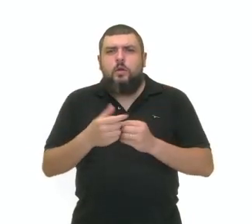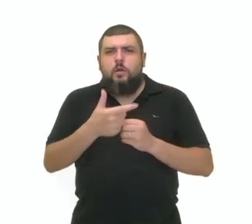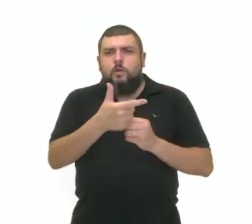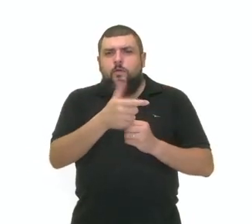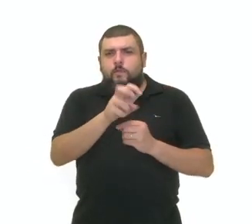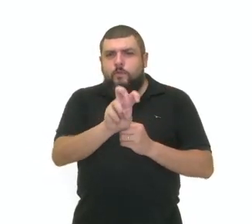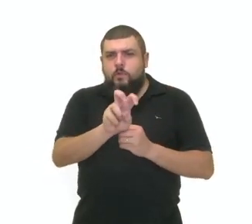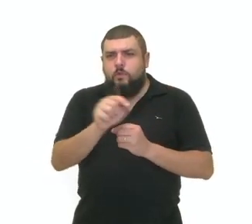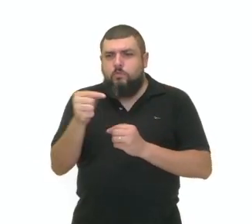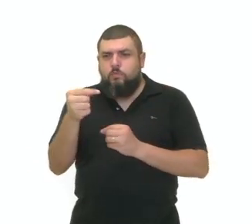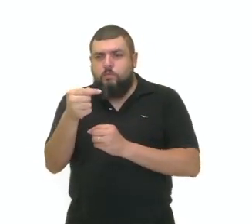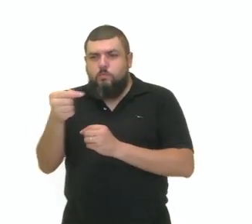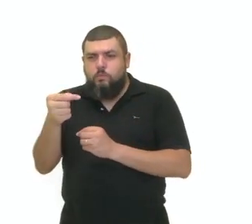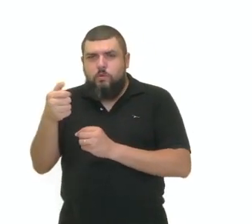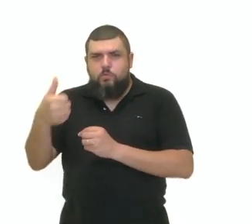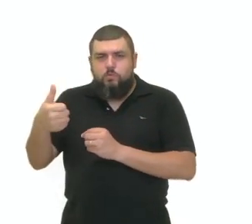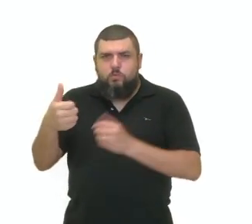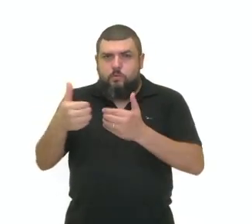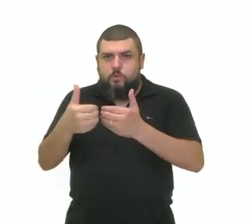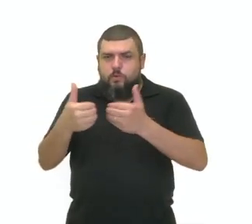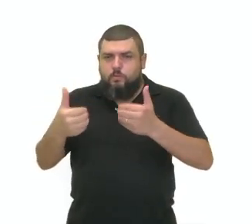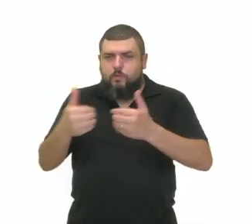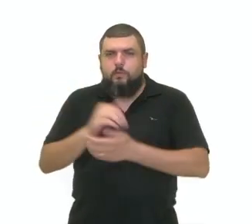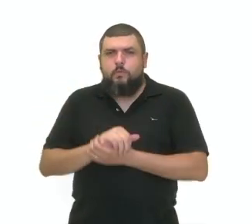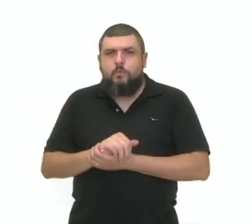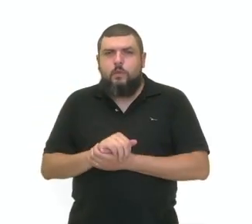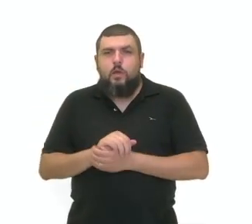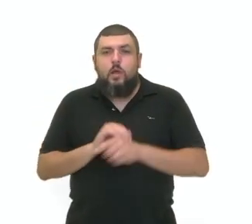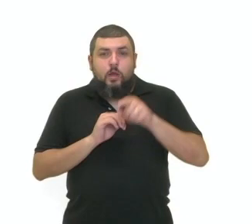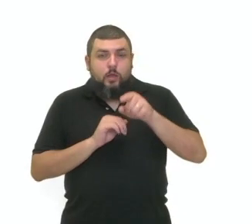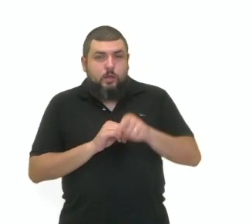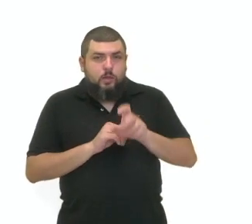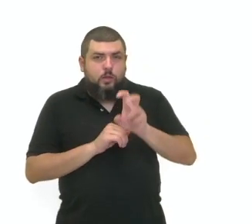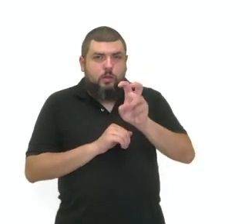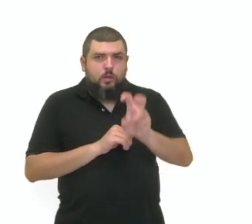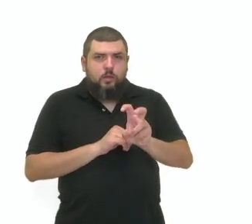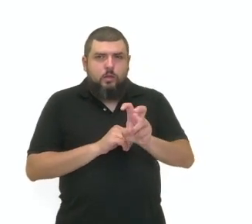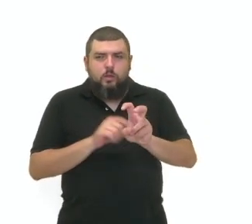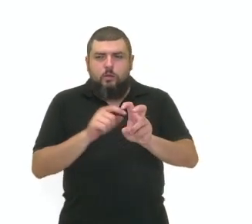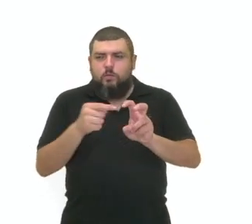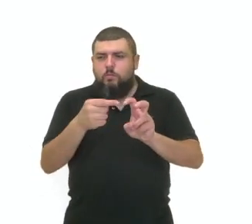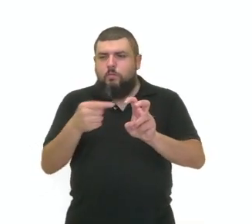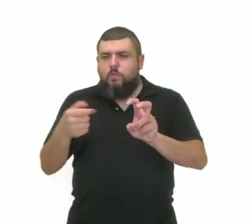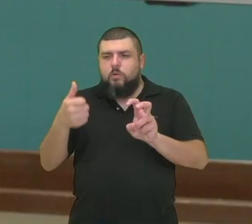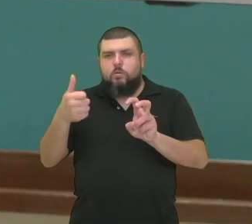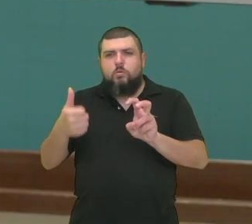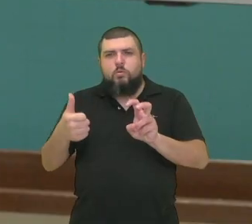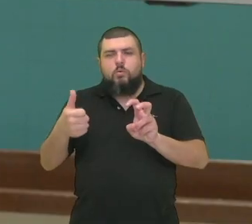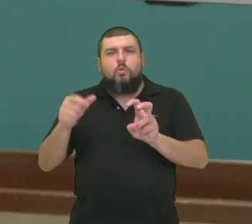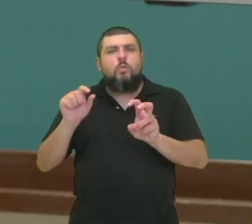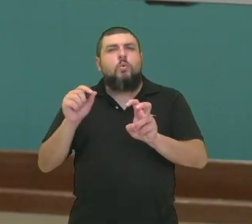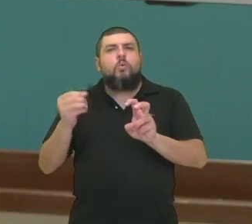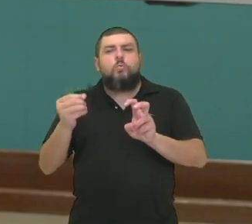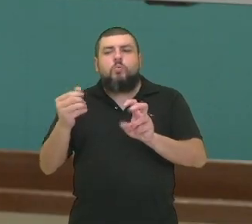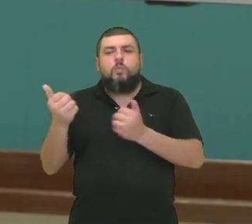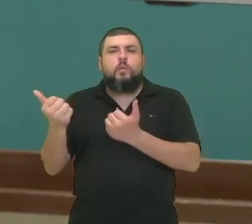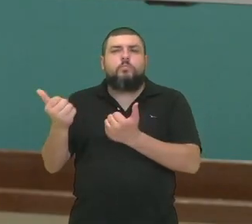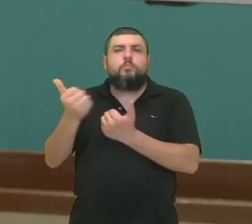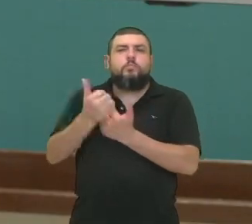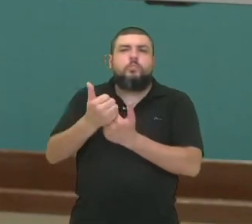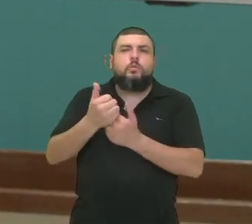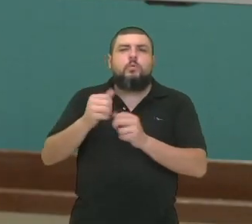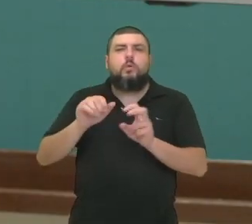duas raízes. Raiz de 25 é 5 e raiz de -1 a gente vai substituir por